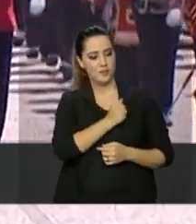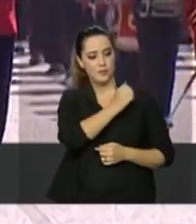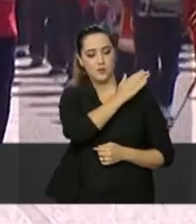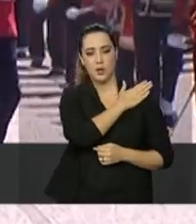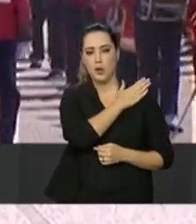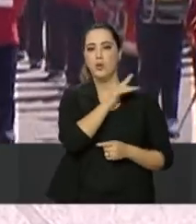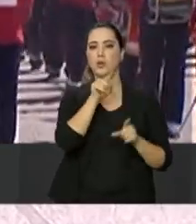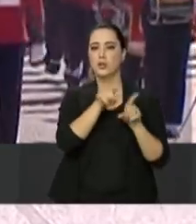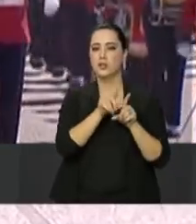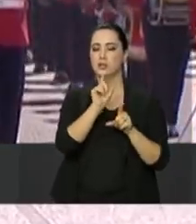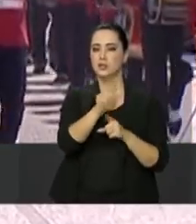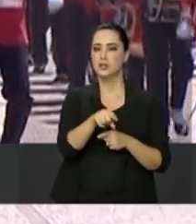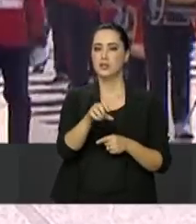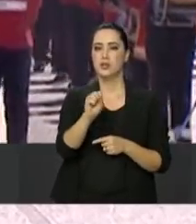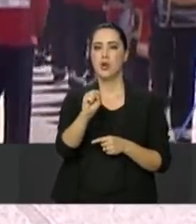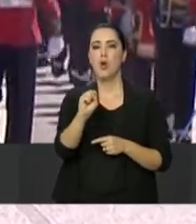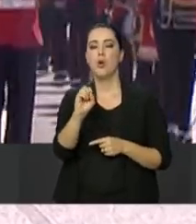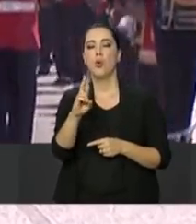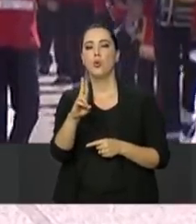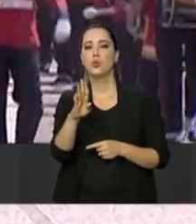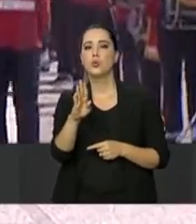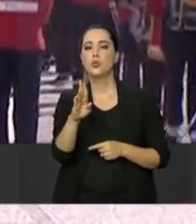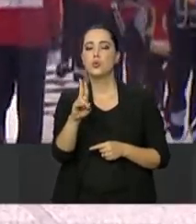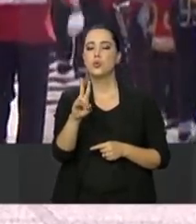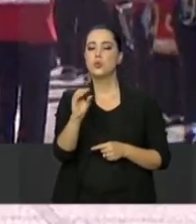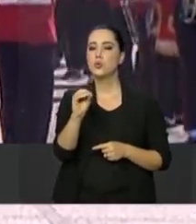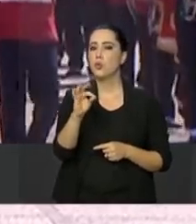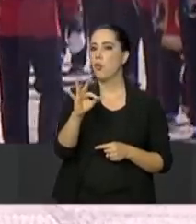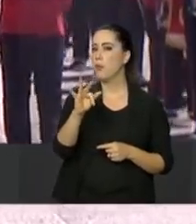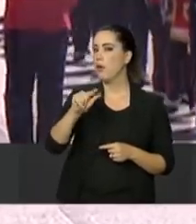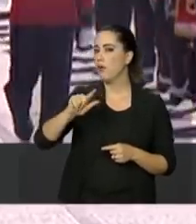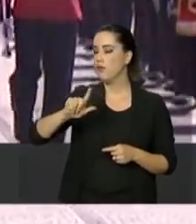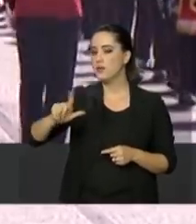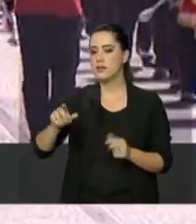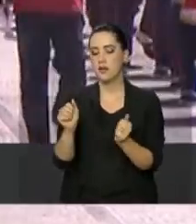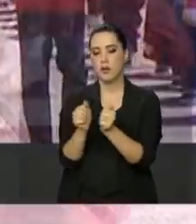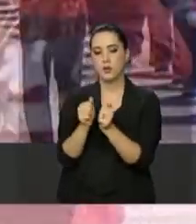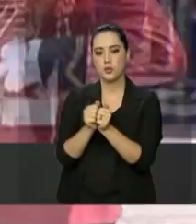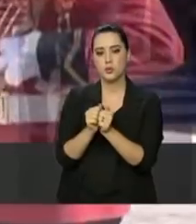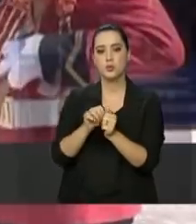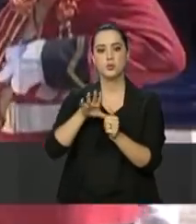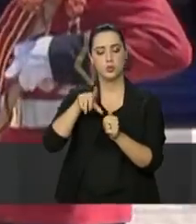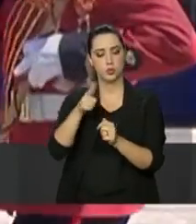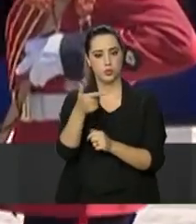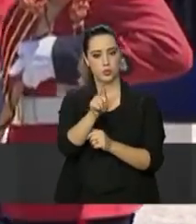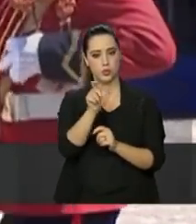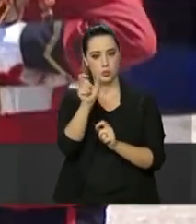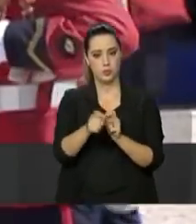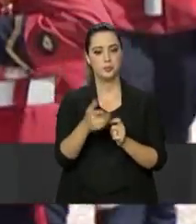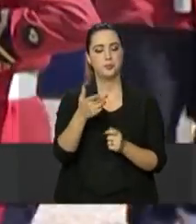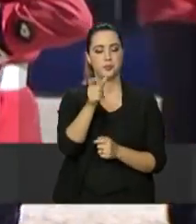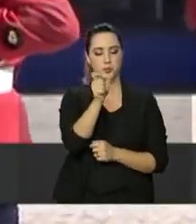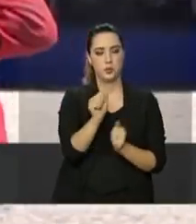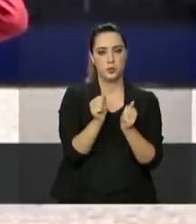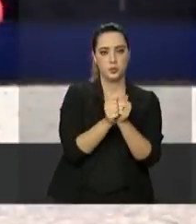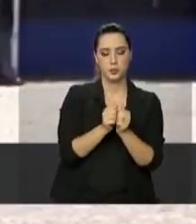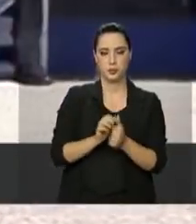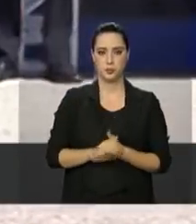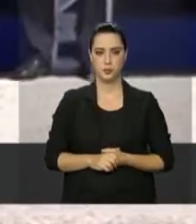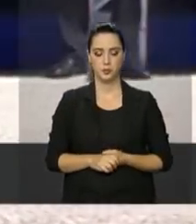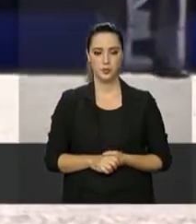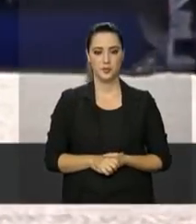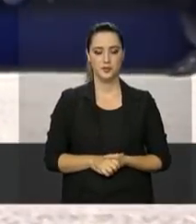mor, né, o mor da banda, que é o suboficial Luiz Carlos, e seu ajudante, o suboficial Mauro.